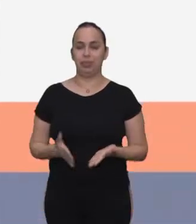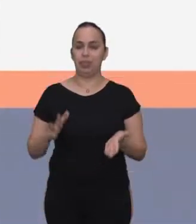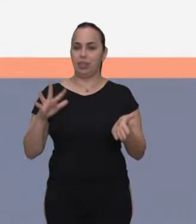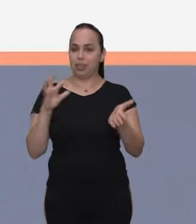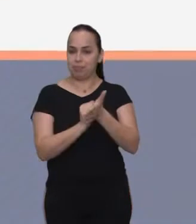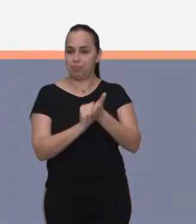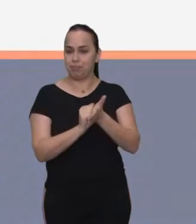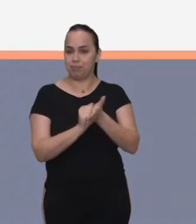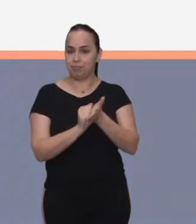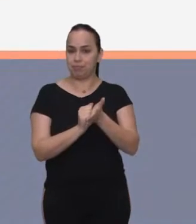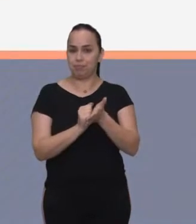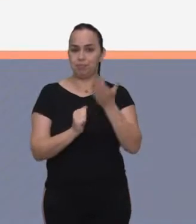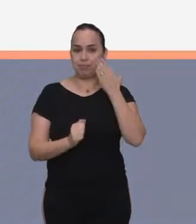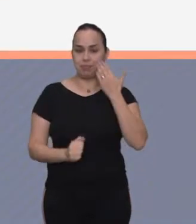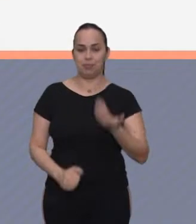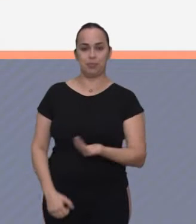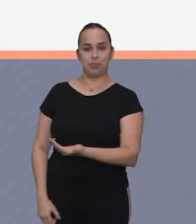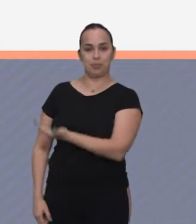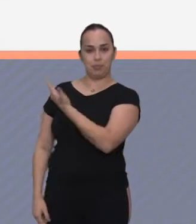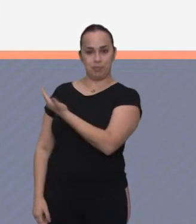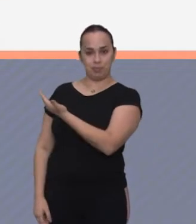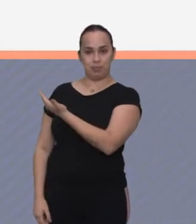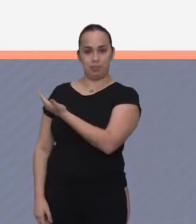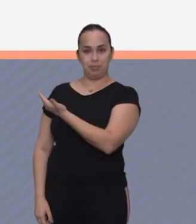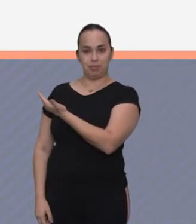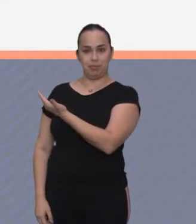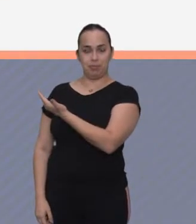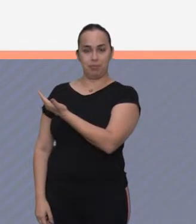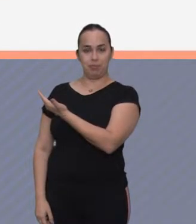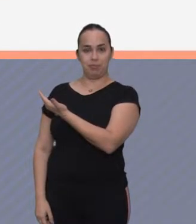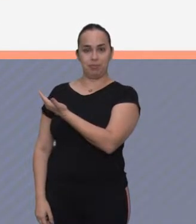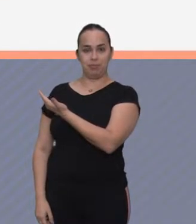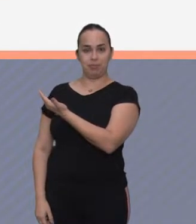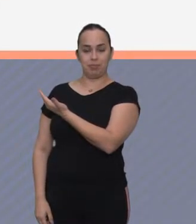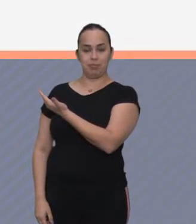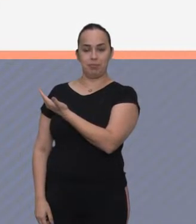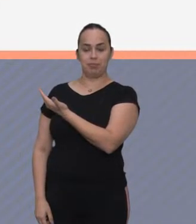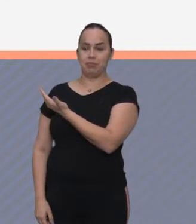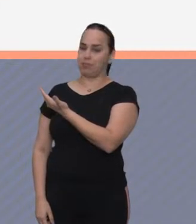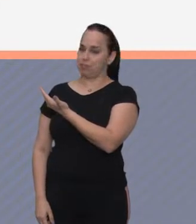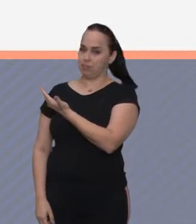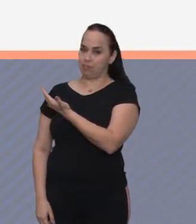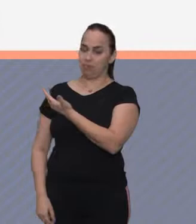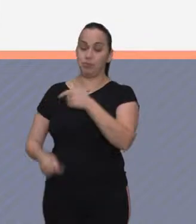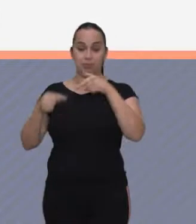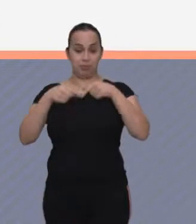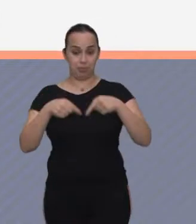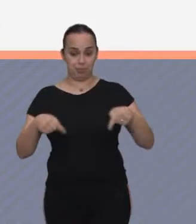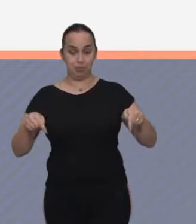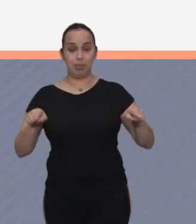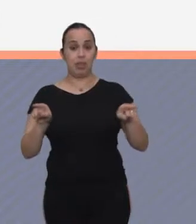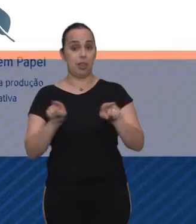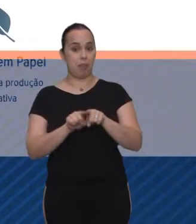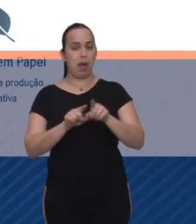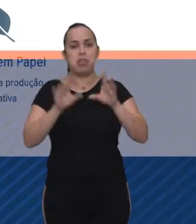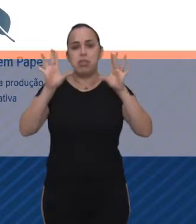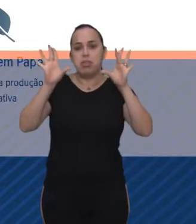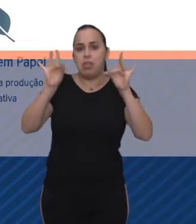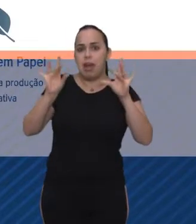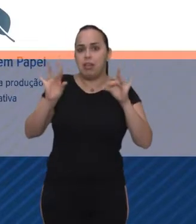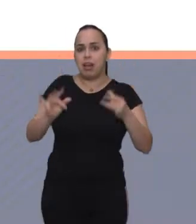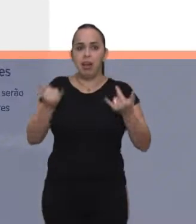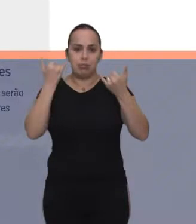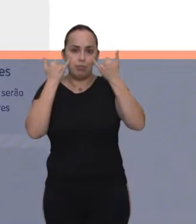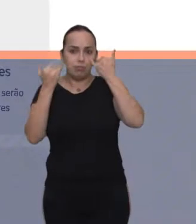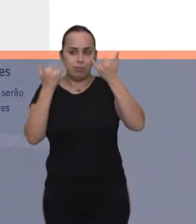Nossa as inscrições para o novo concurso podem ser feitas no site da Vunesp que vunesp.com.br e